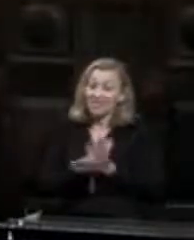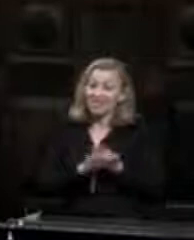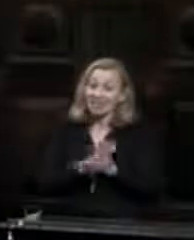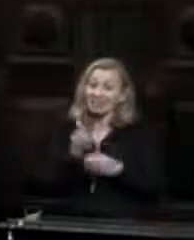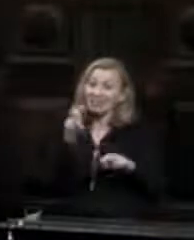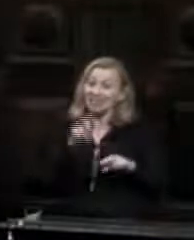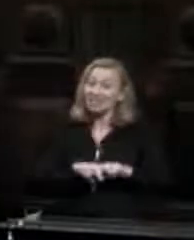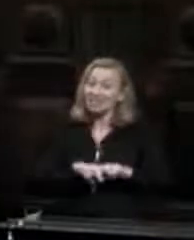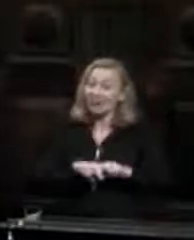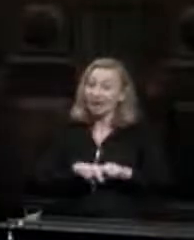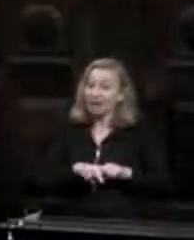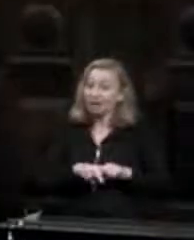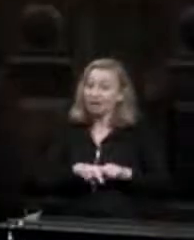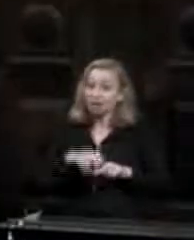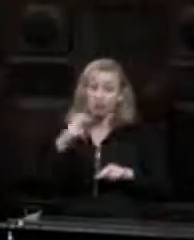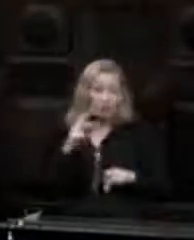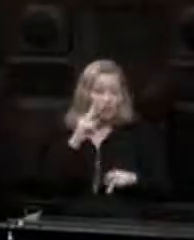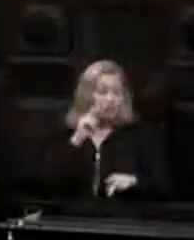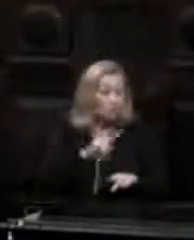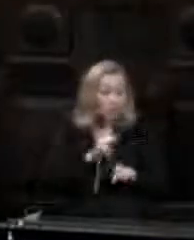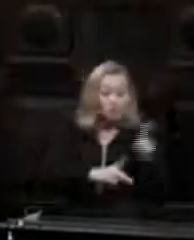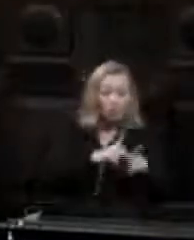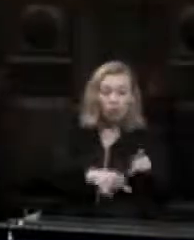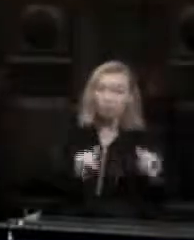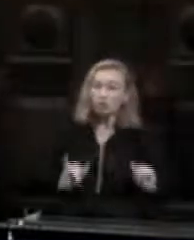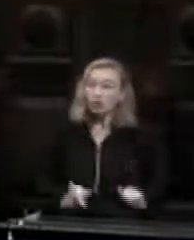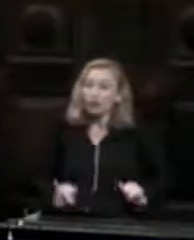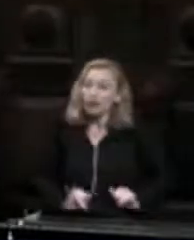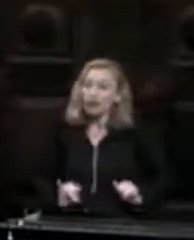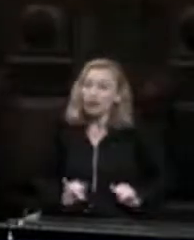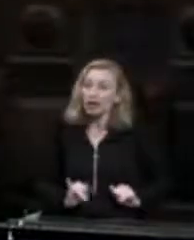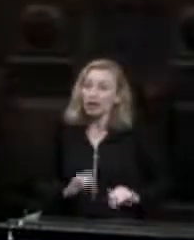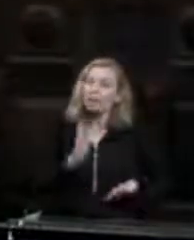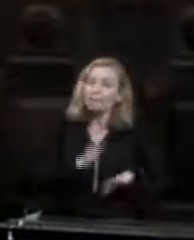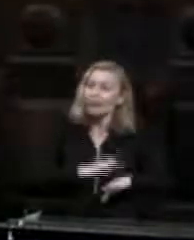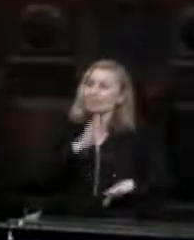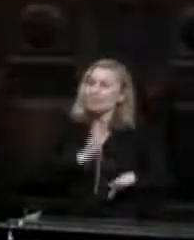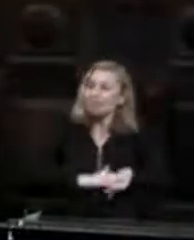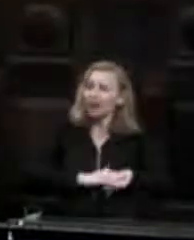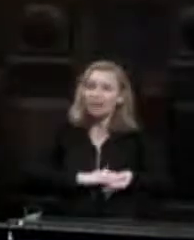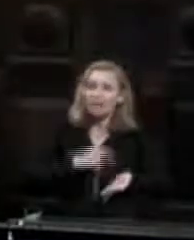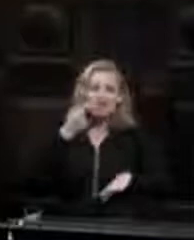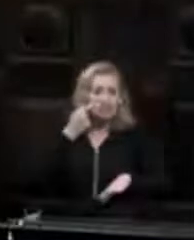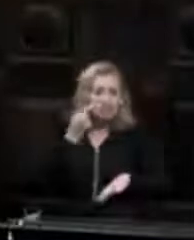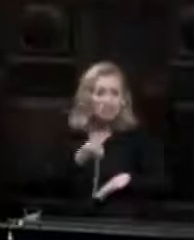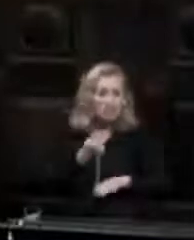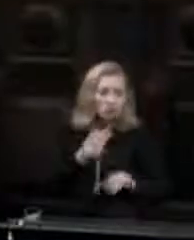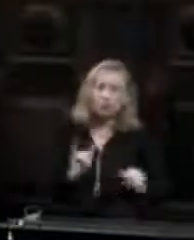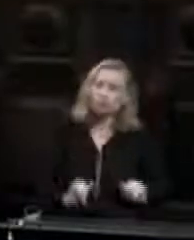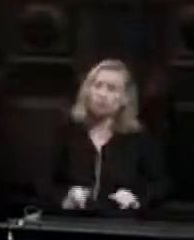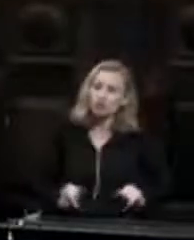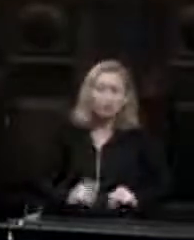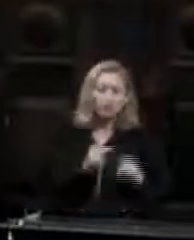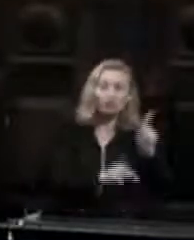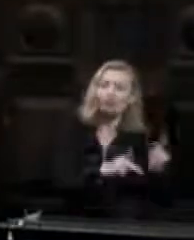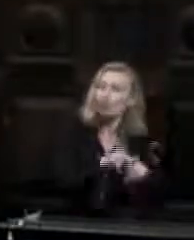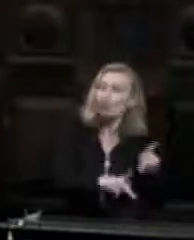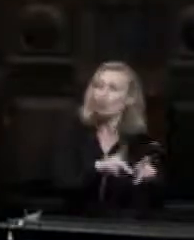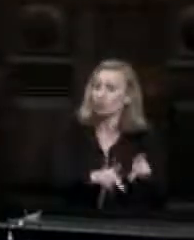do povo fluminense. Cada vez mais o suplício do povo fluminense